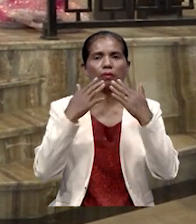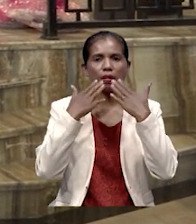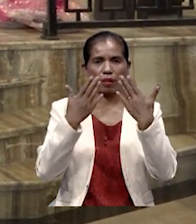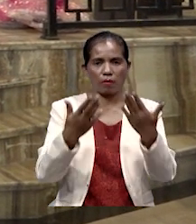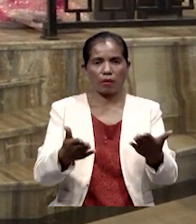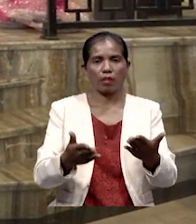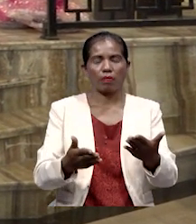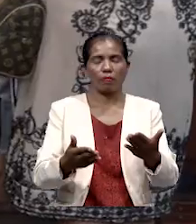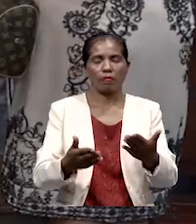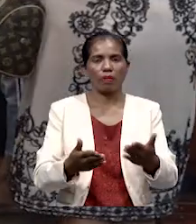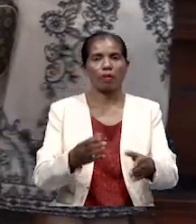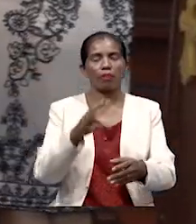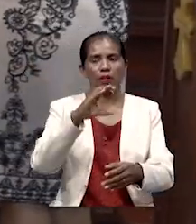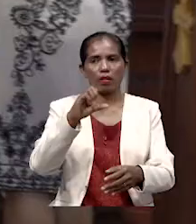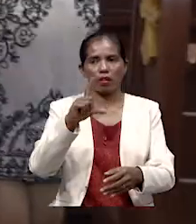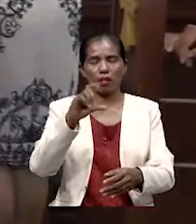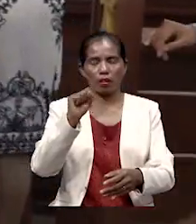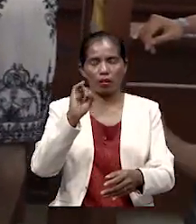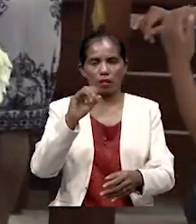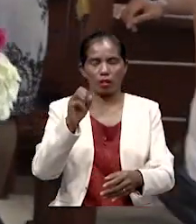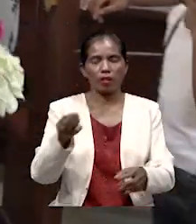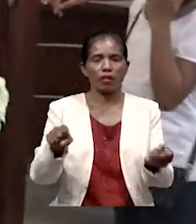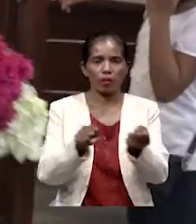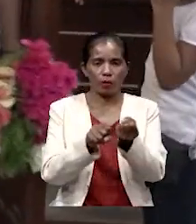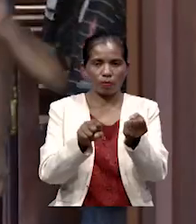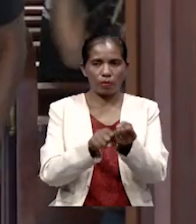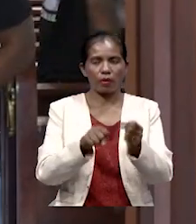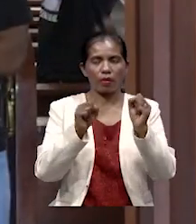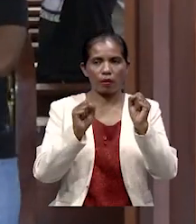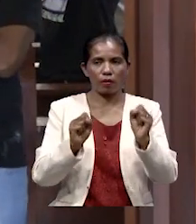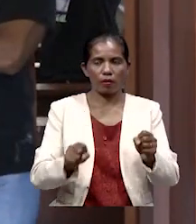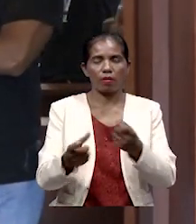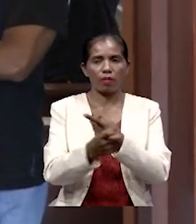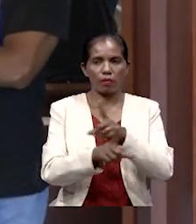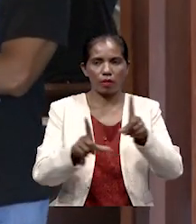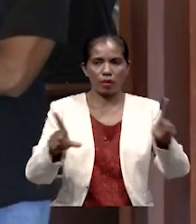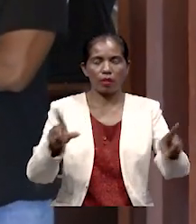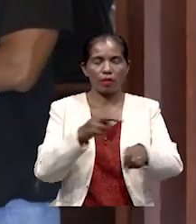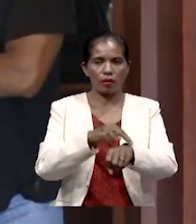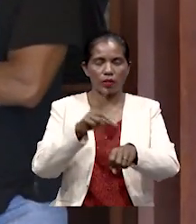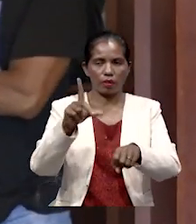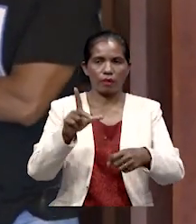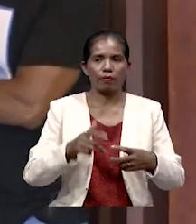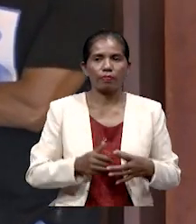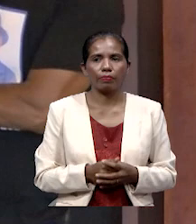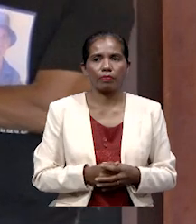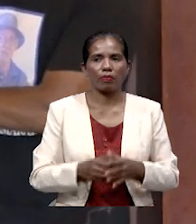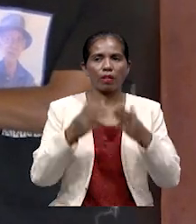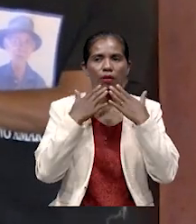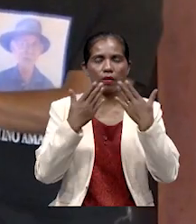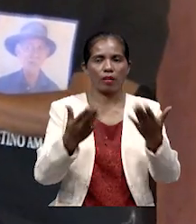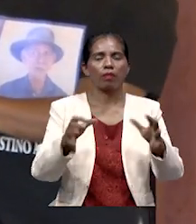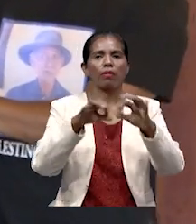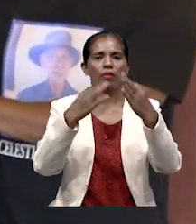ba saudoso Celestino Amaral nia contribuição ba luta libertação nacional. Agradece ba família